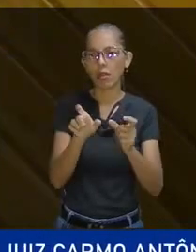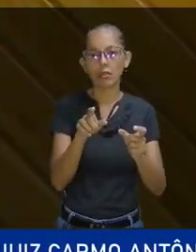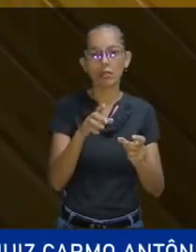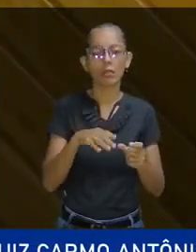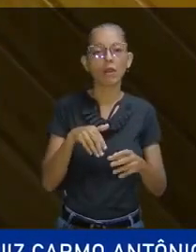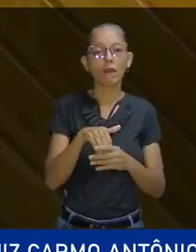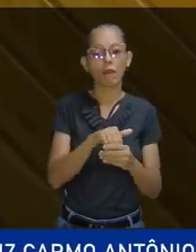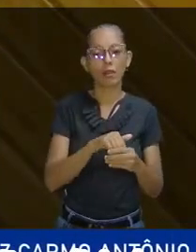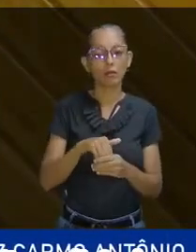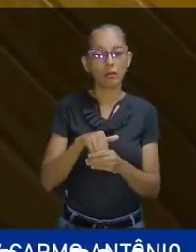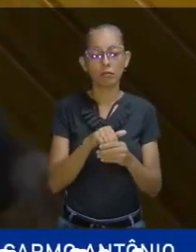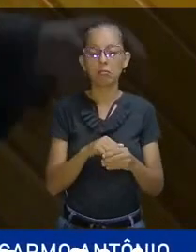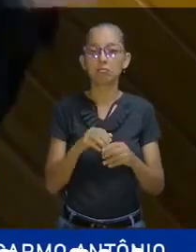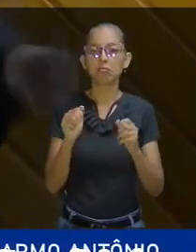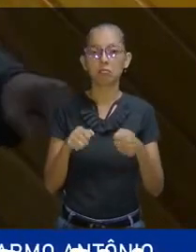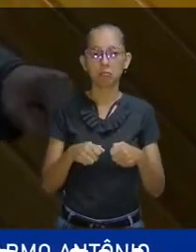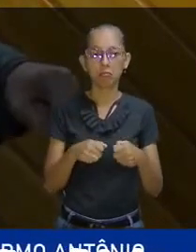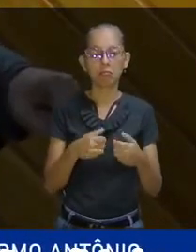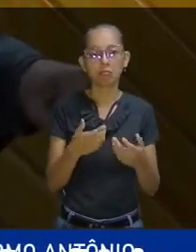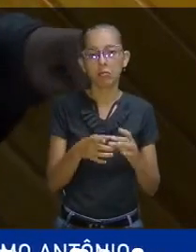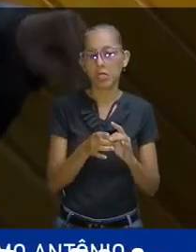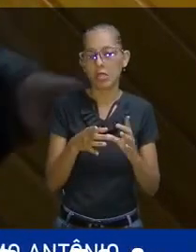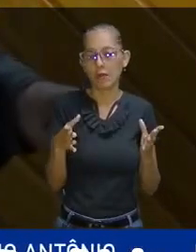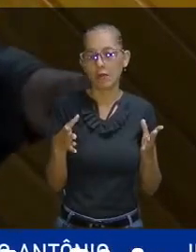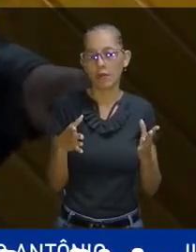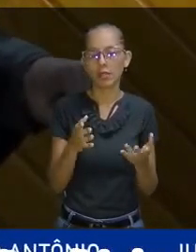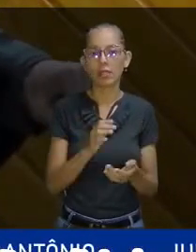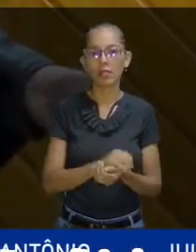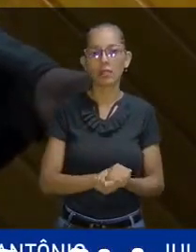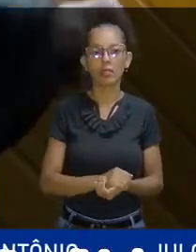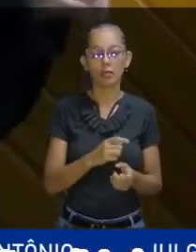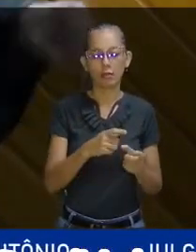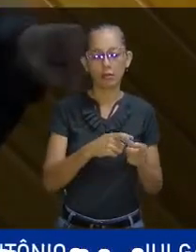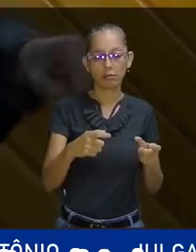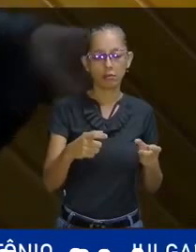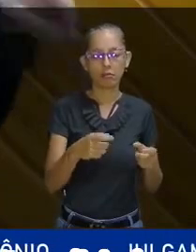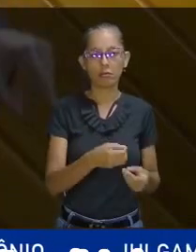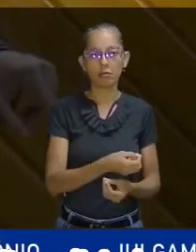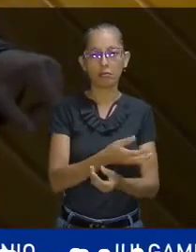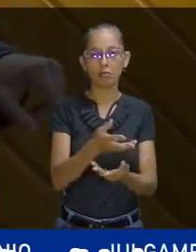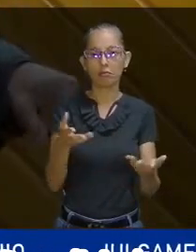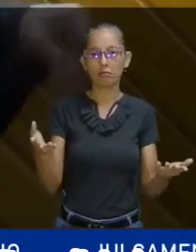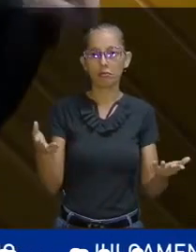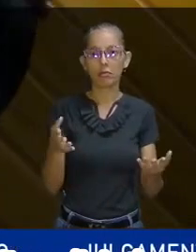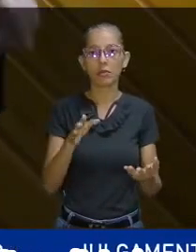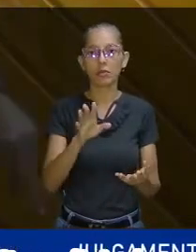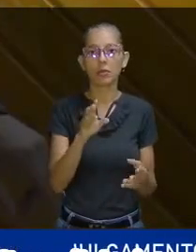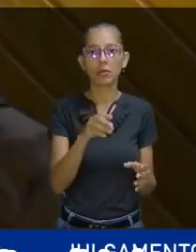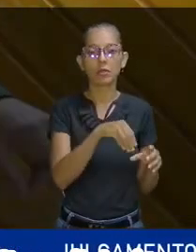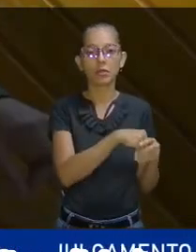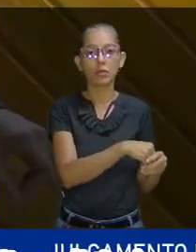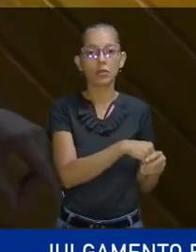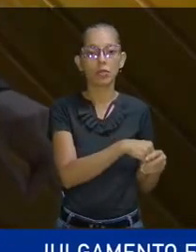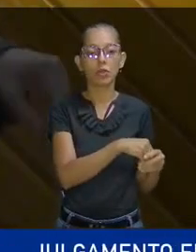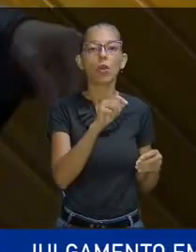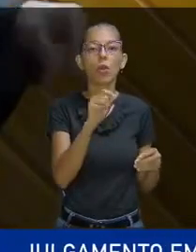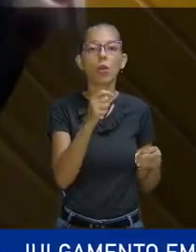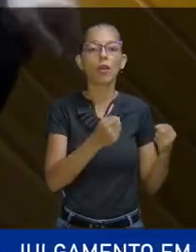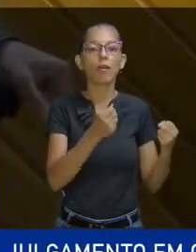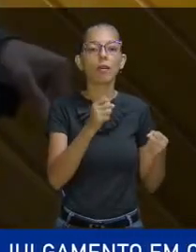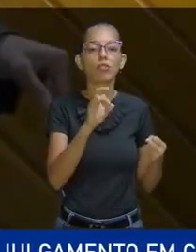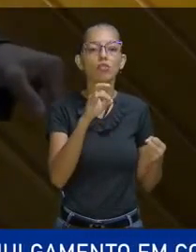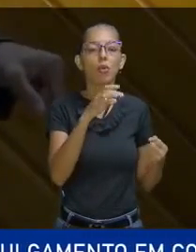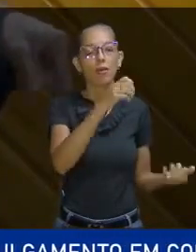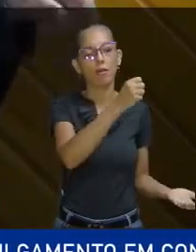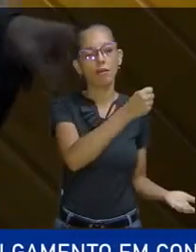aliciado. Não havia, com a apreensão da cesta básica, não há eleitor aliciado, e não